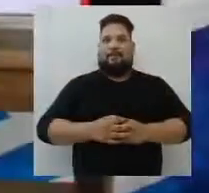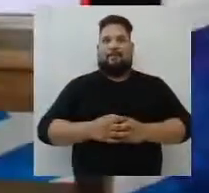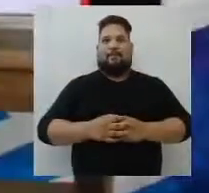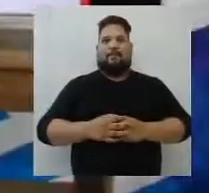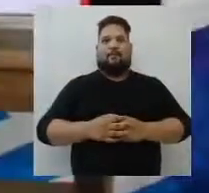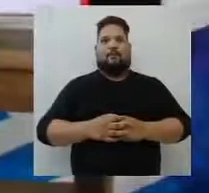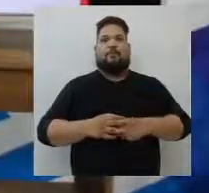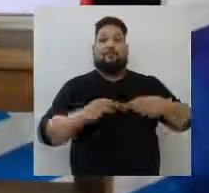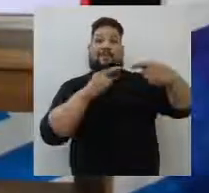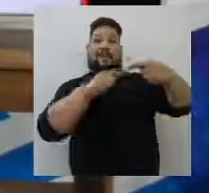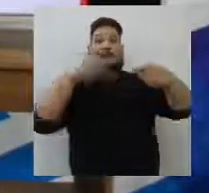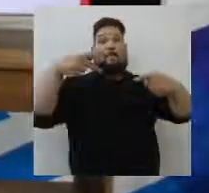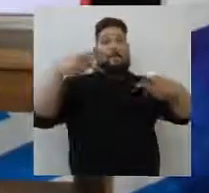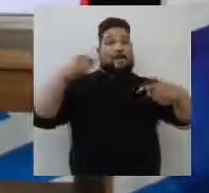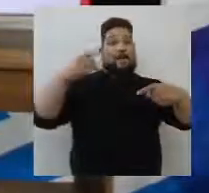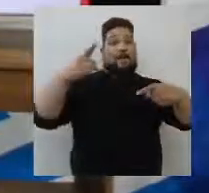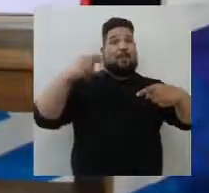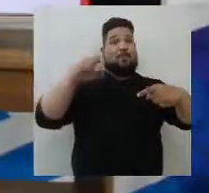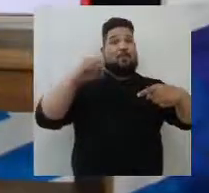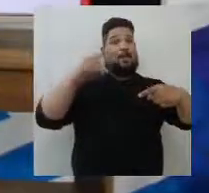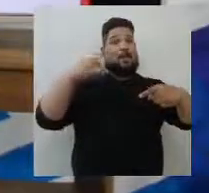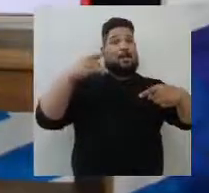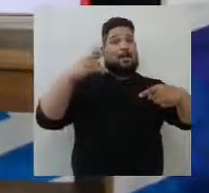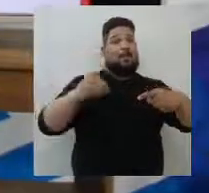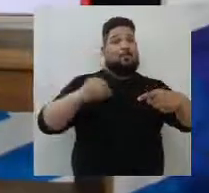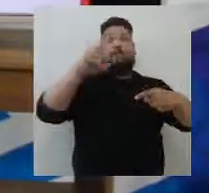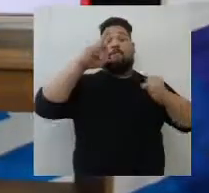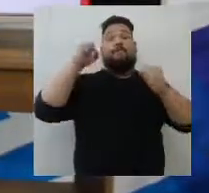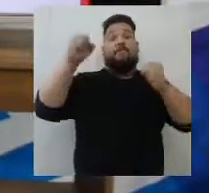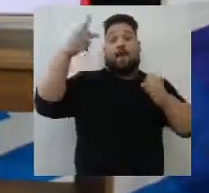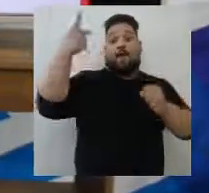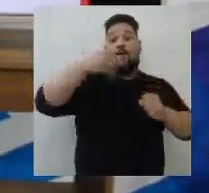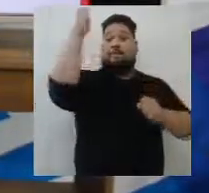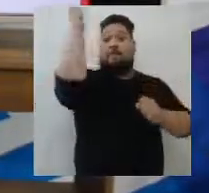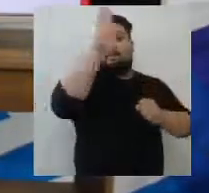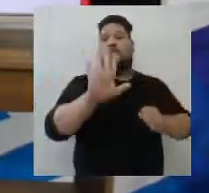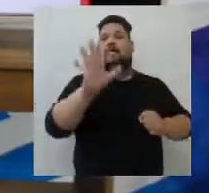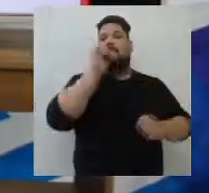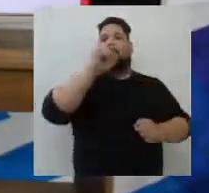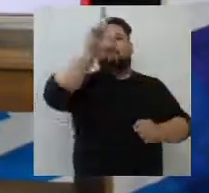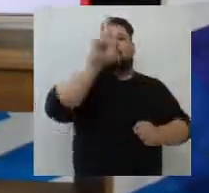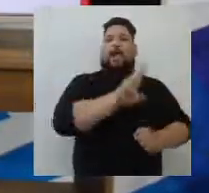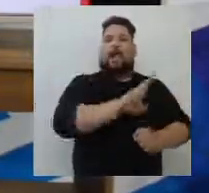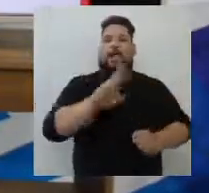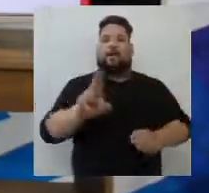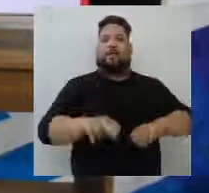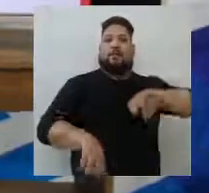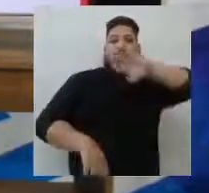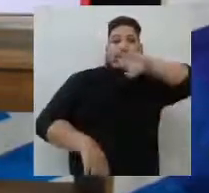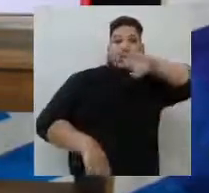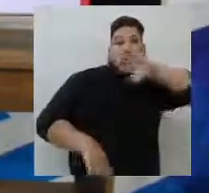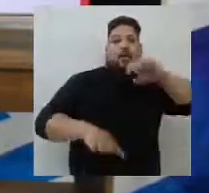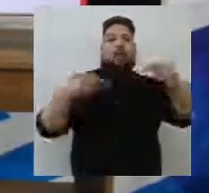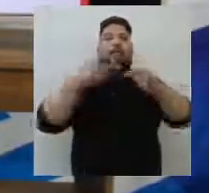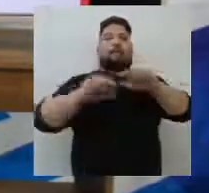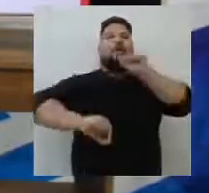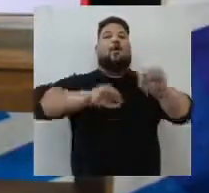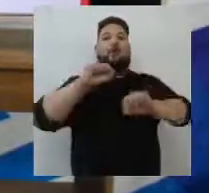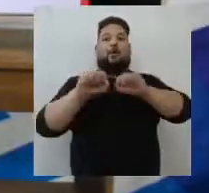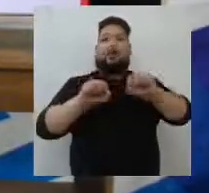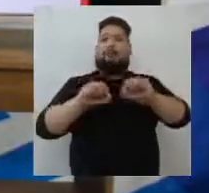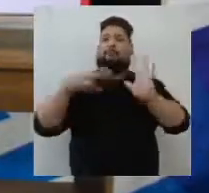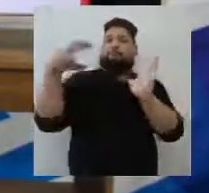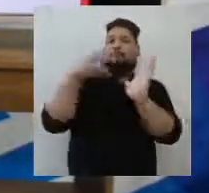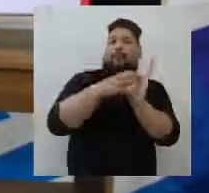do padroado era tão forte no Brasil que padre, bispo, era considerado funcionário público.